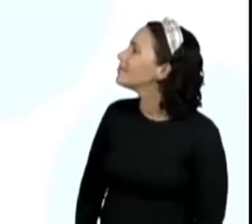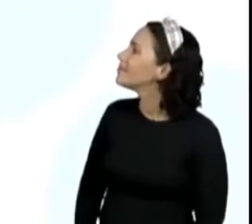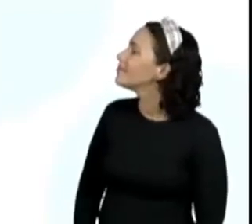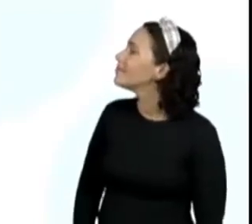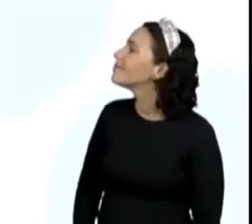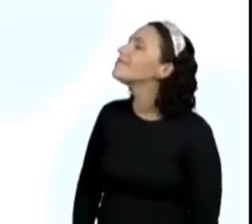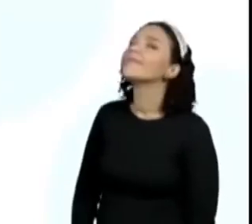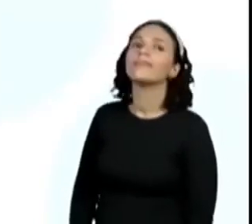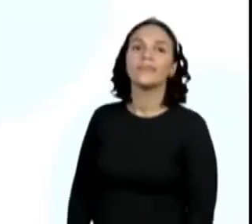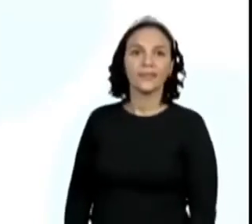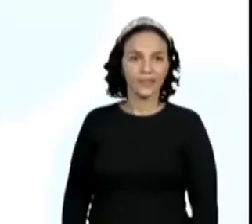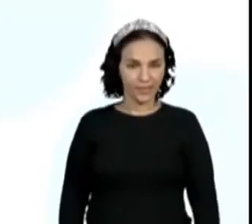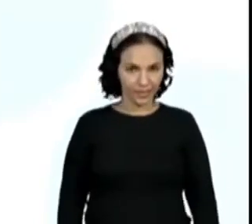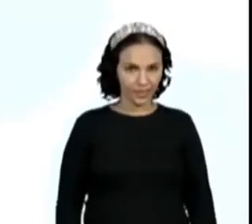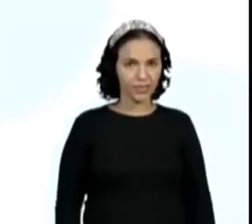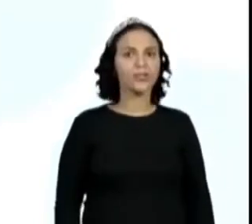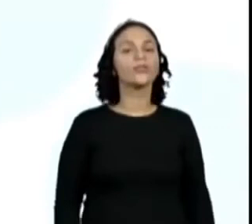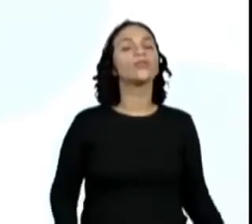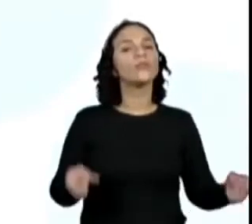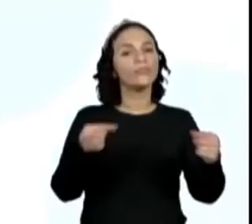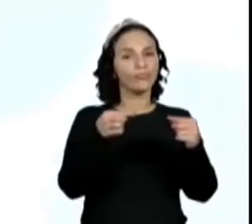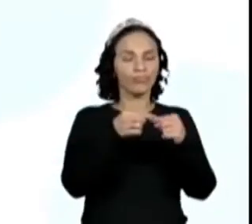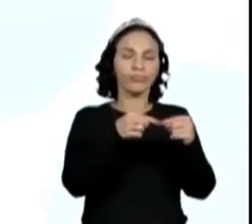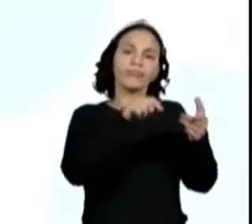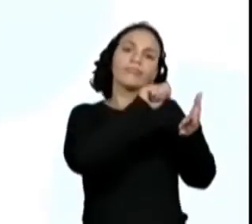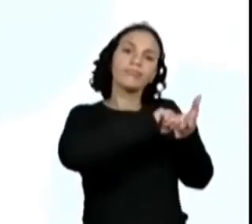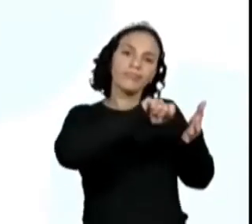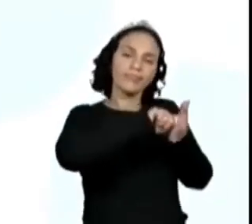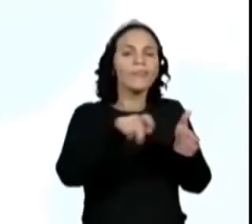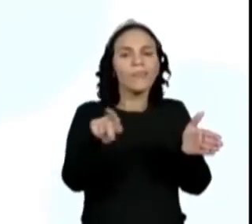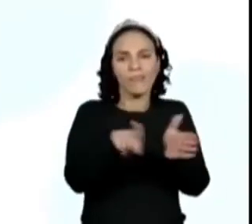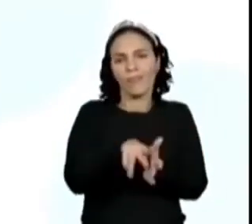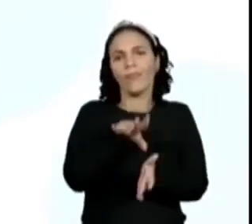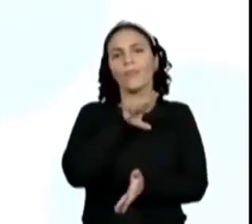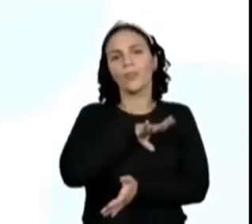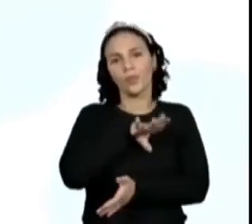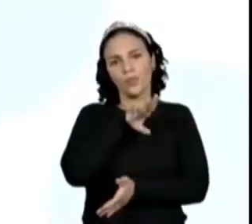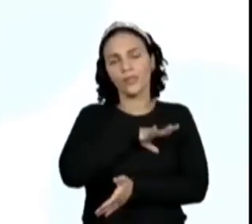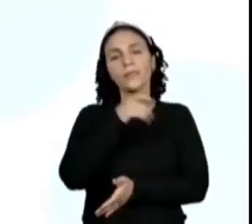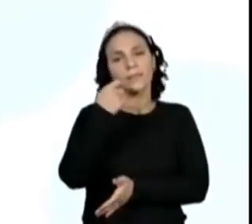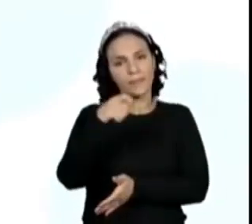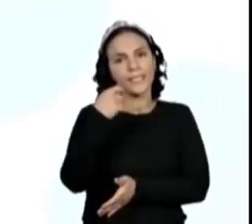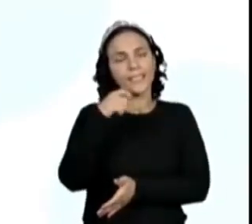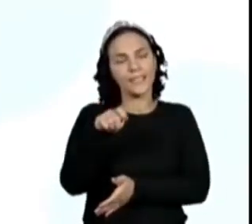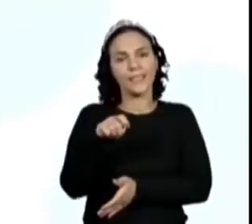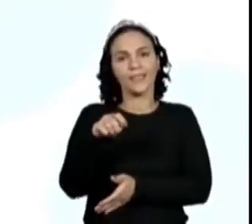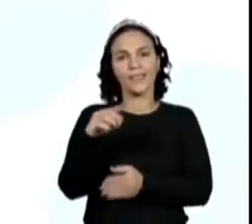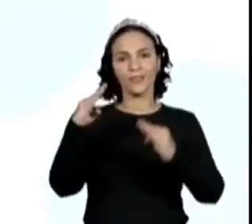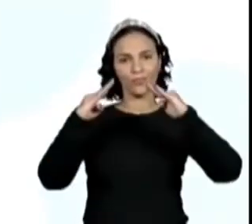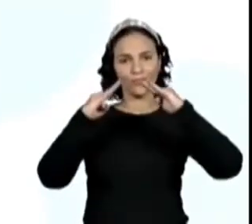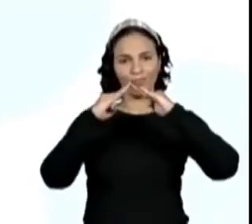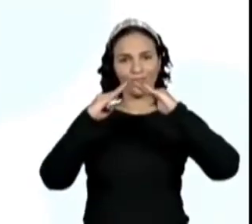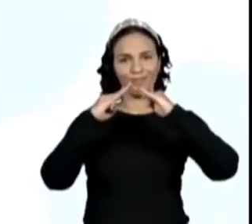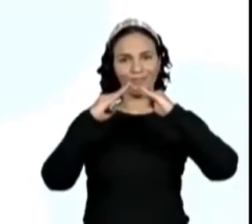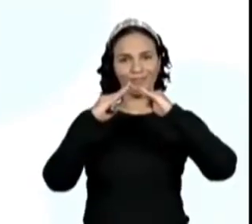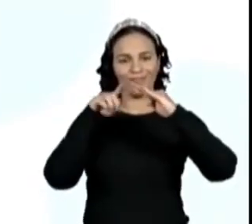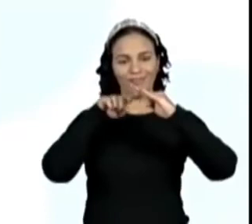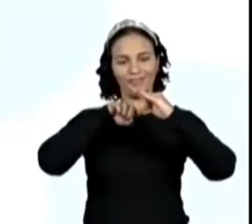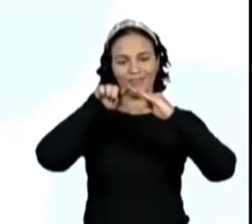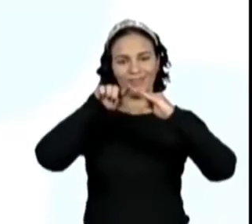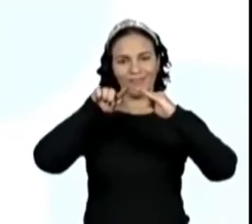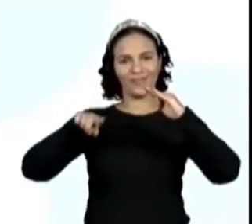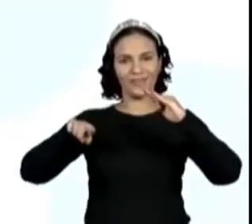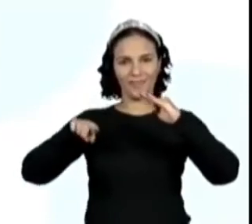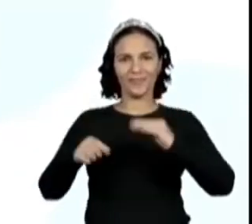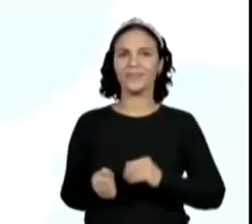acento. É de ordem gráfica que tem na nossa escrita, né? A gente coloca um detalhe, porque senão não sai a